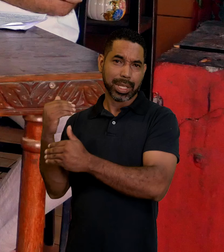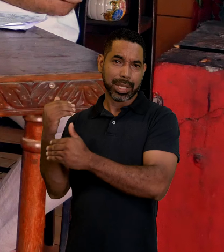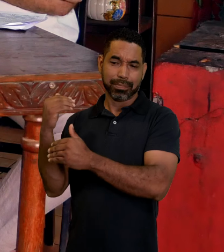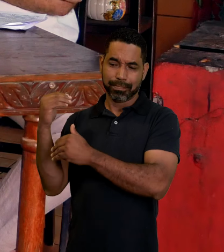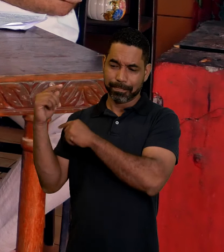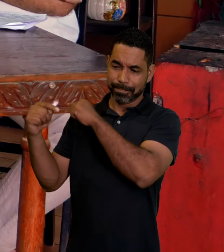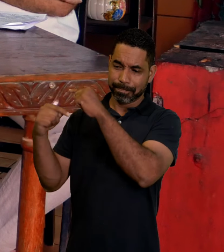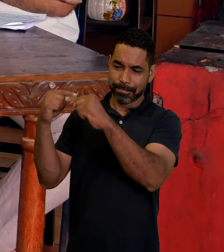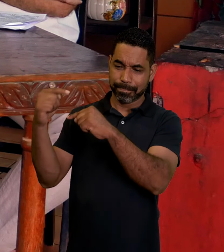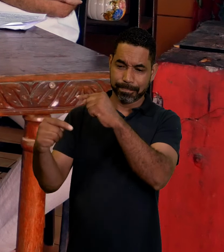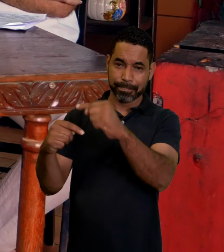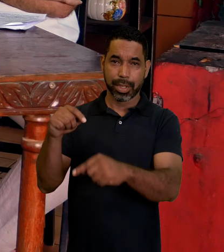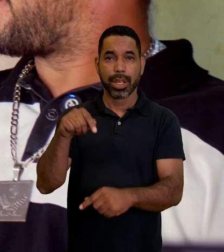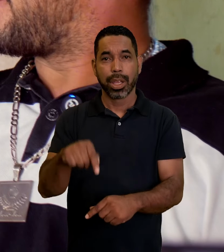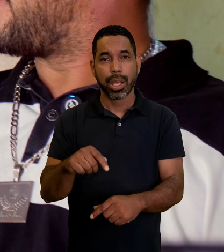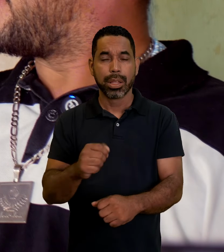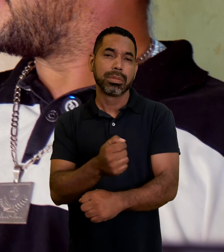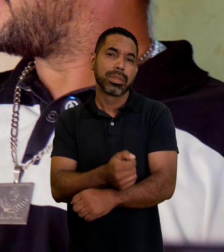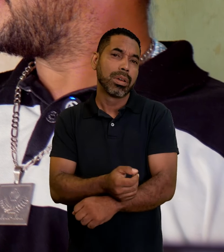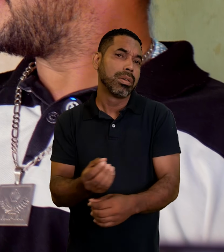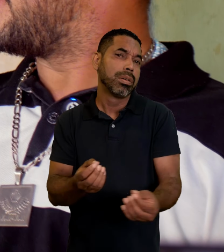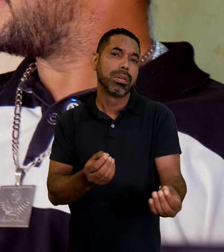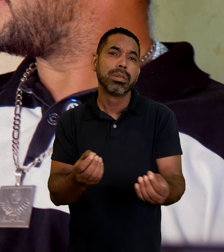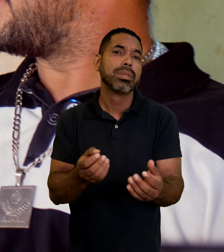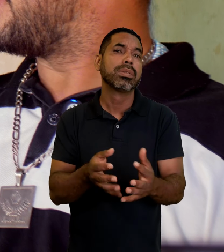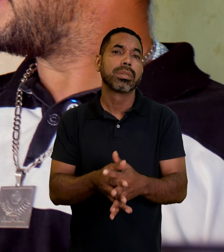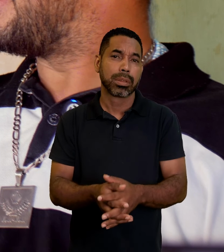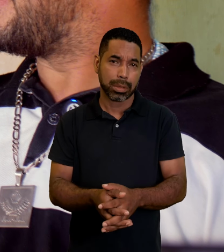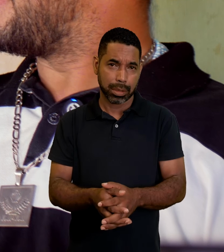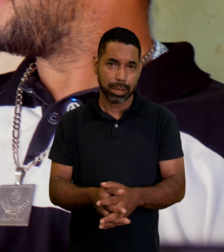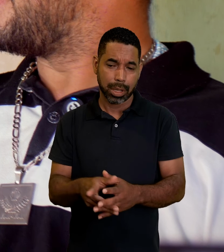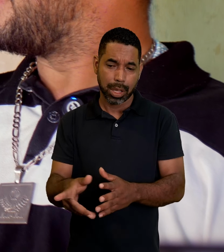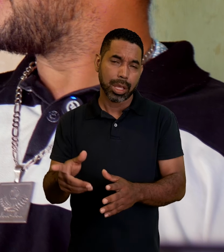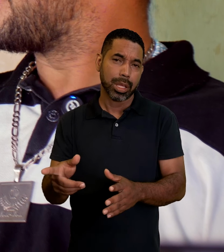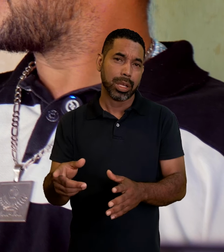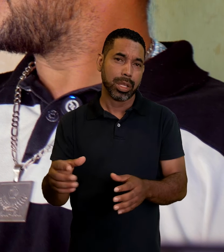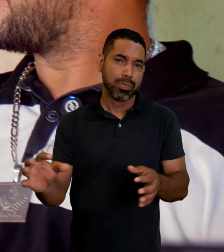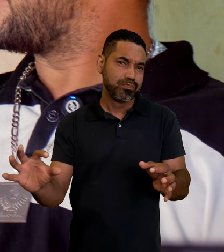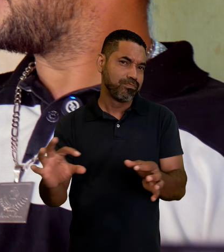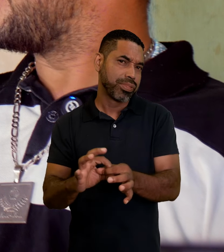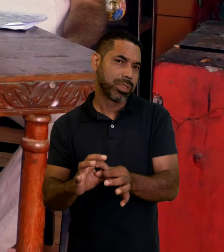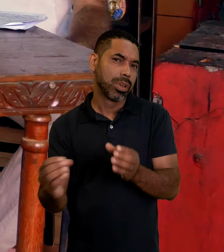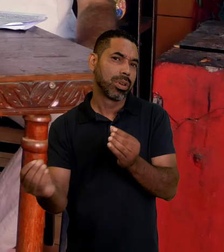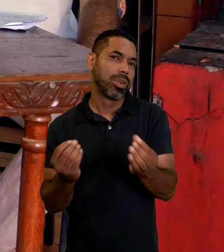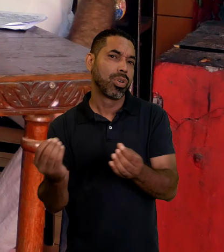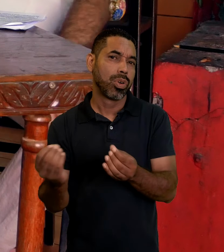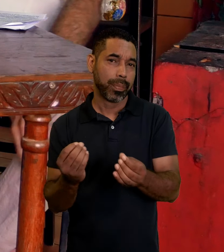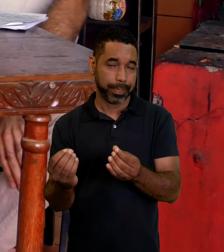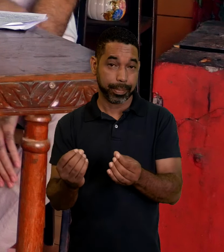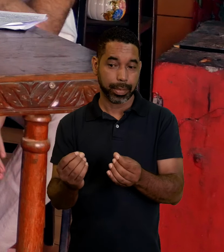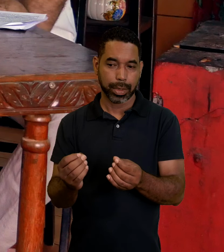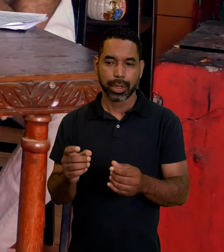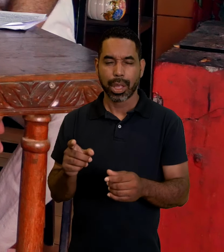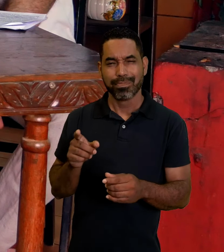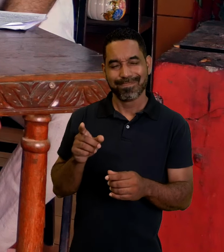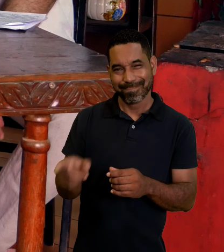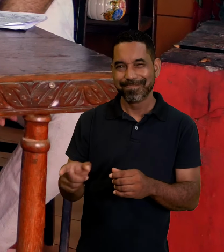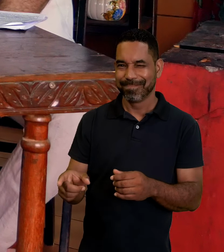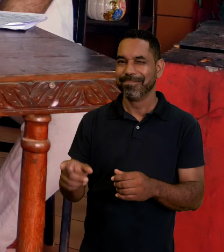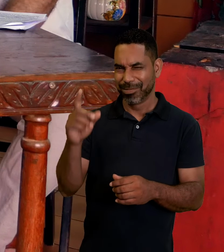escravizados, por exemplo, como que ela se dá? Qual a ligação que você acha, assim, a mais próxima? É complexo, Claudião,